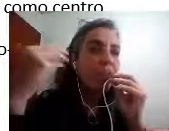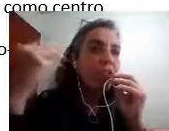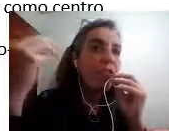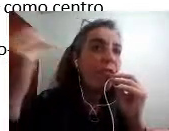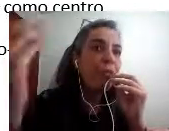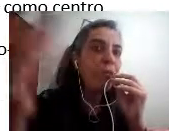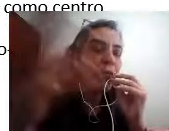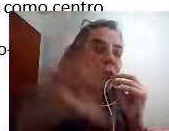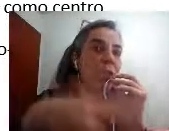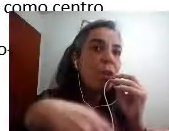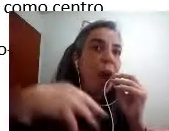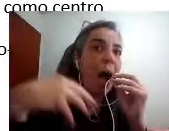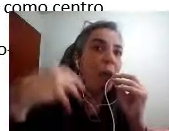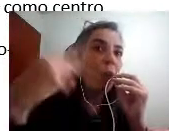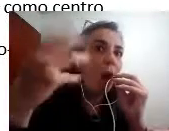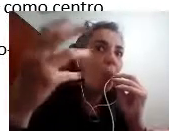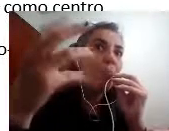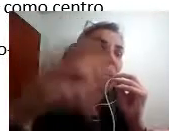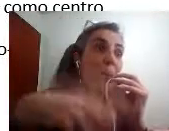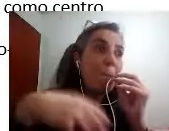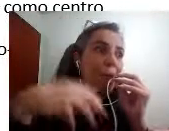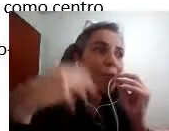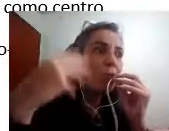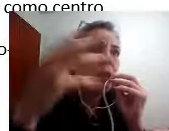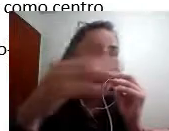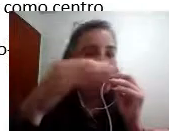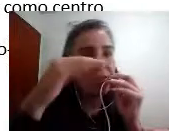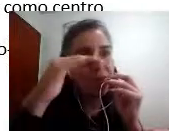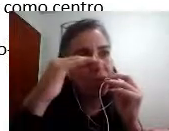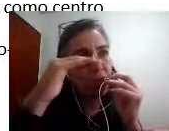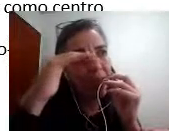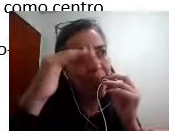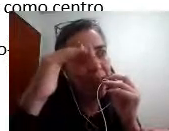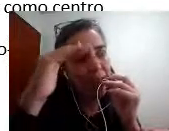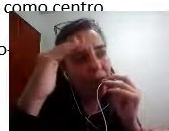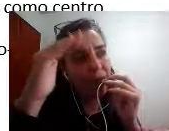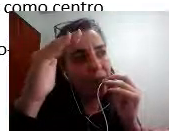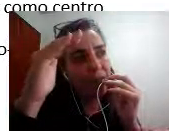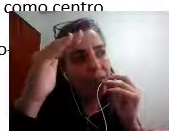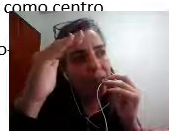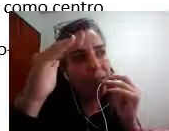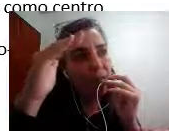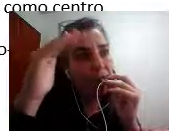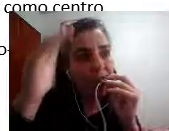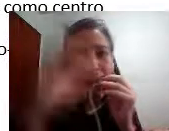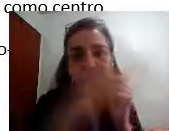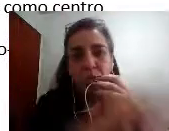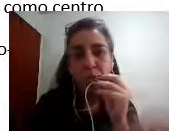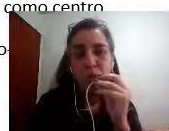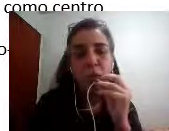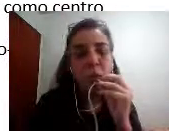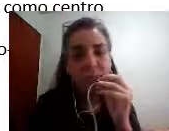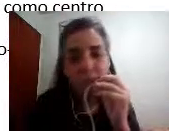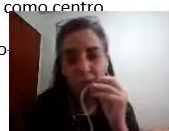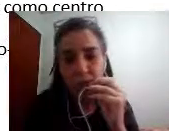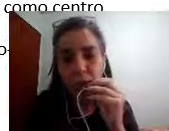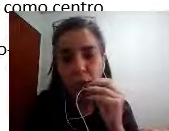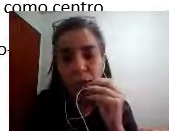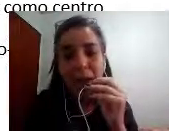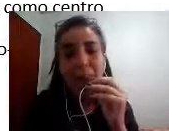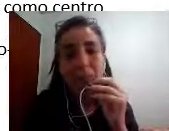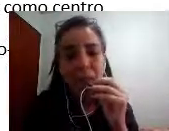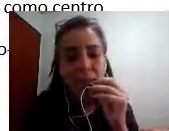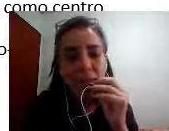conhecimento de um vírus a qual, mesmo nós estamos, vamos dizer assim, avançados no meio